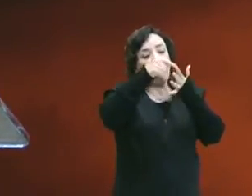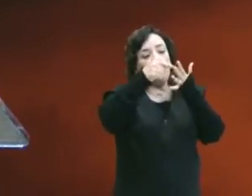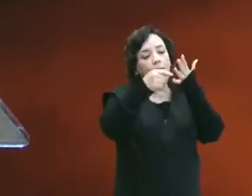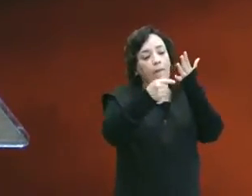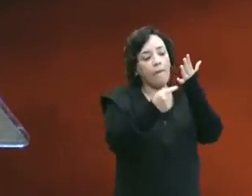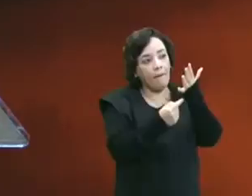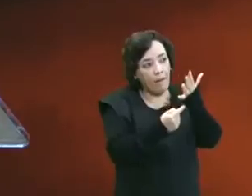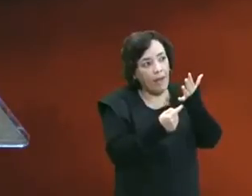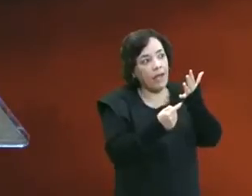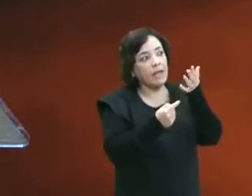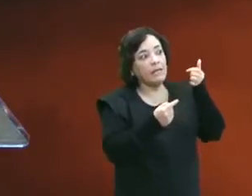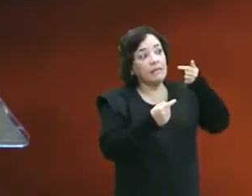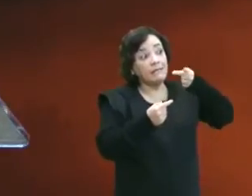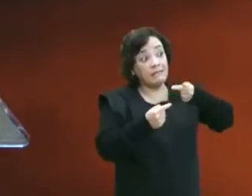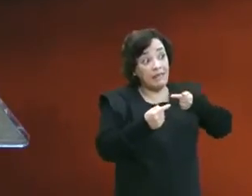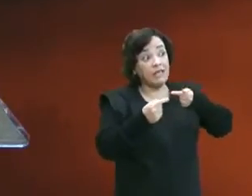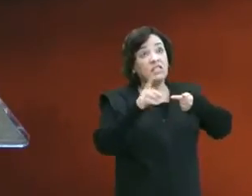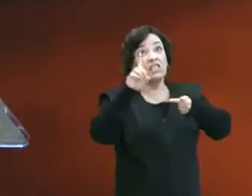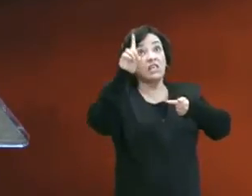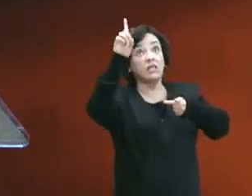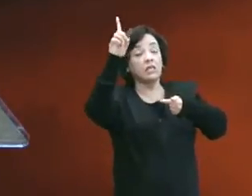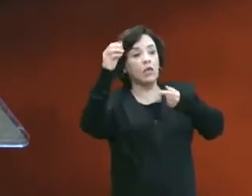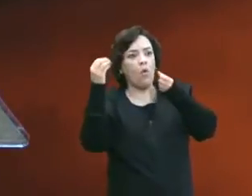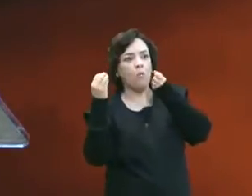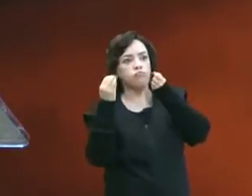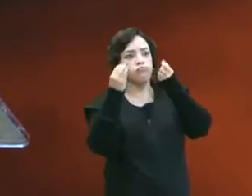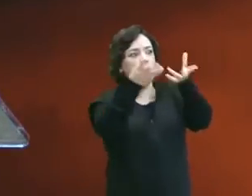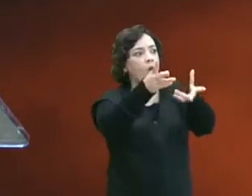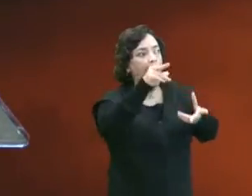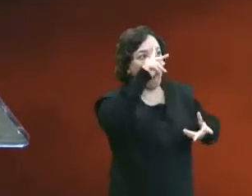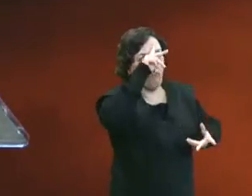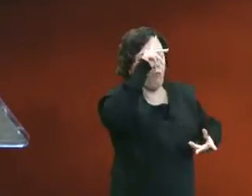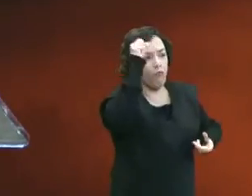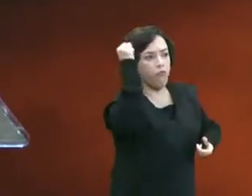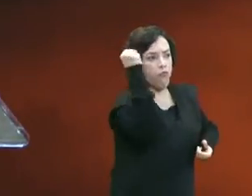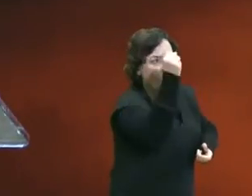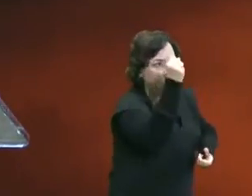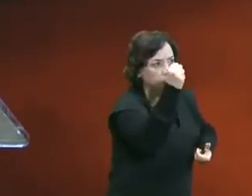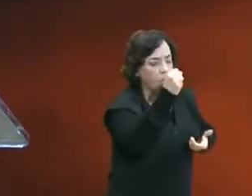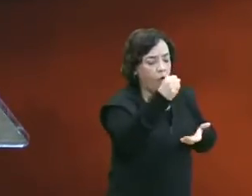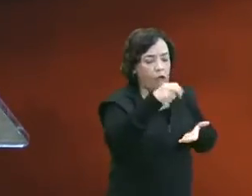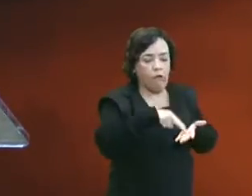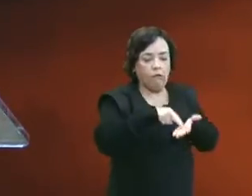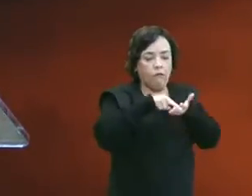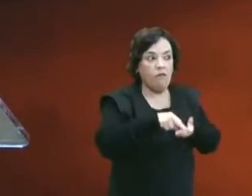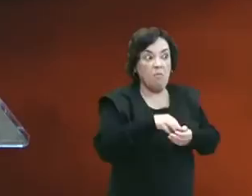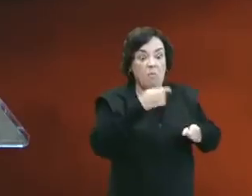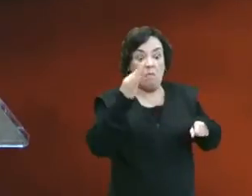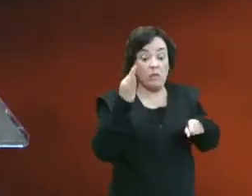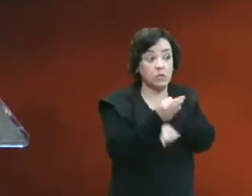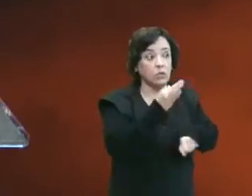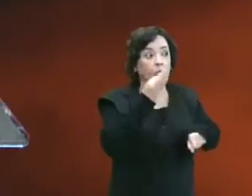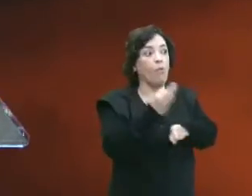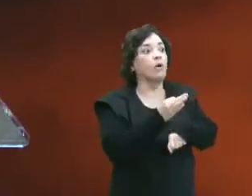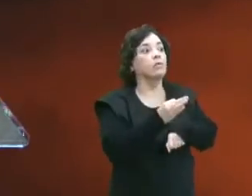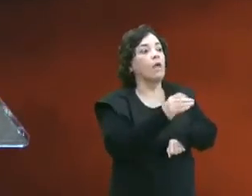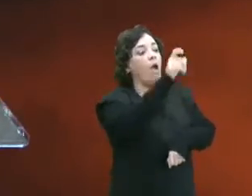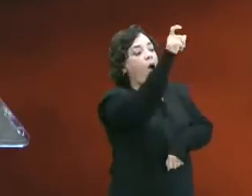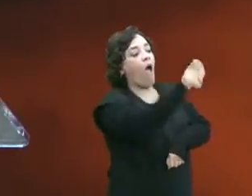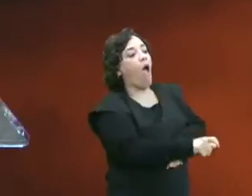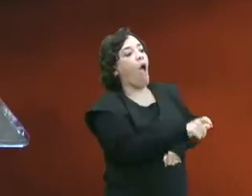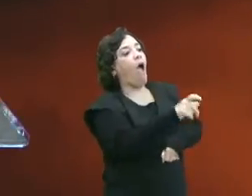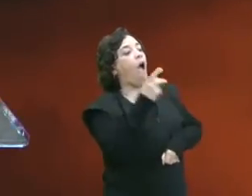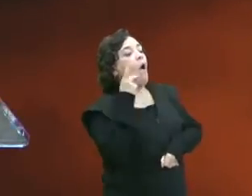é esta força sobrenatural. Deus, em momentos diferentes da vida do profeta